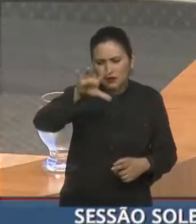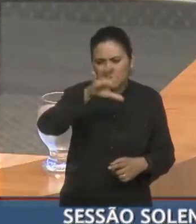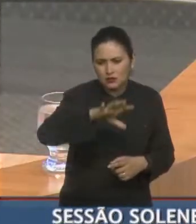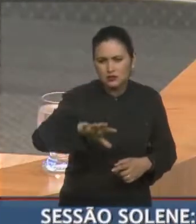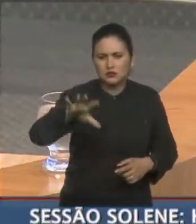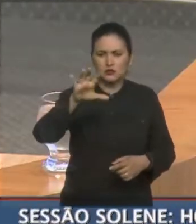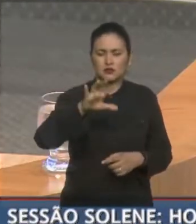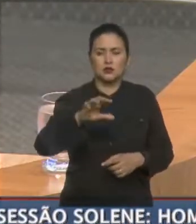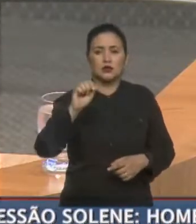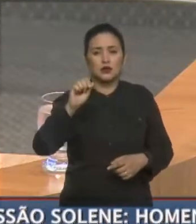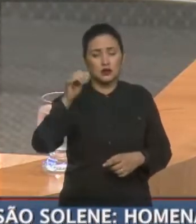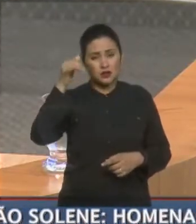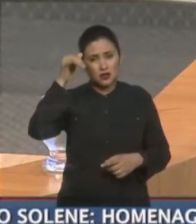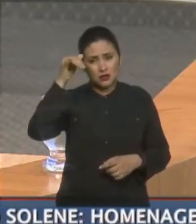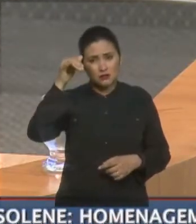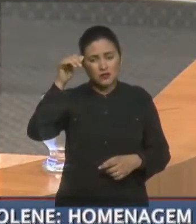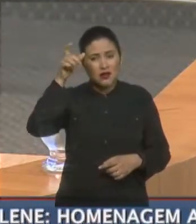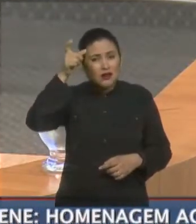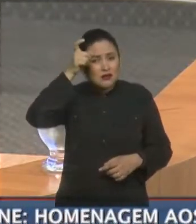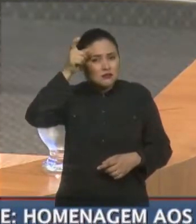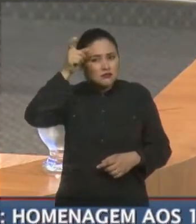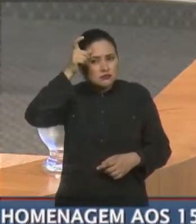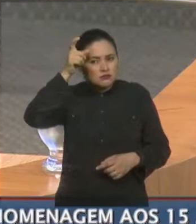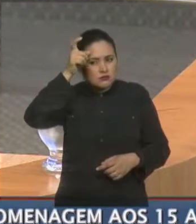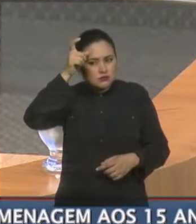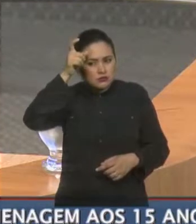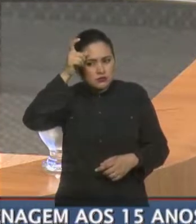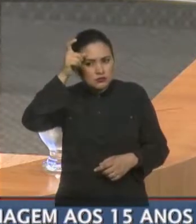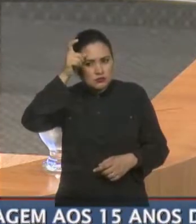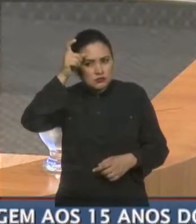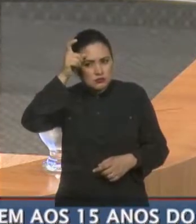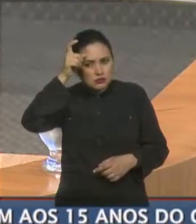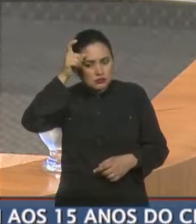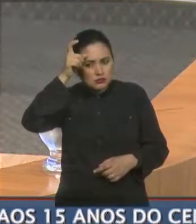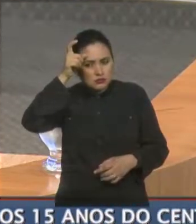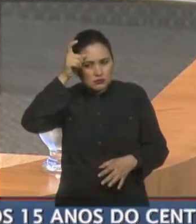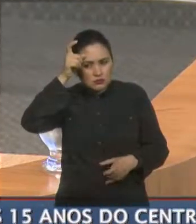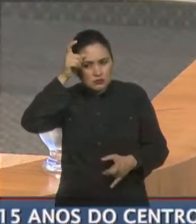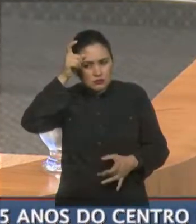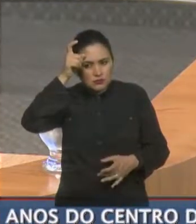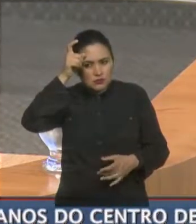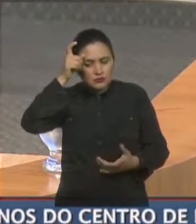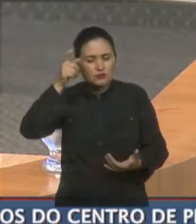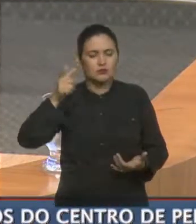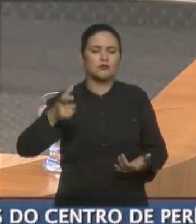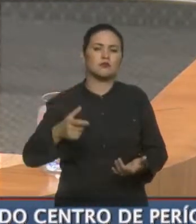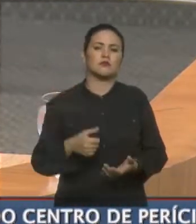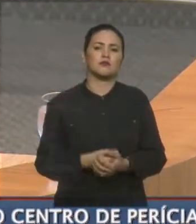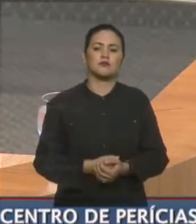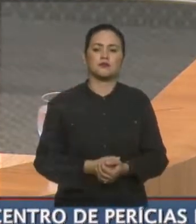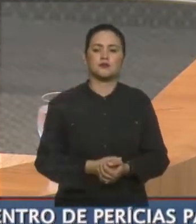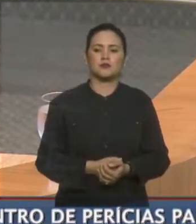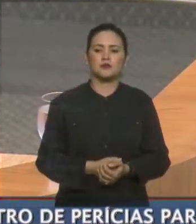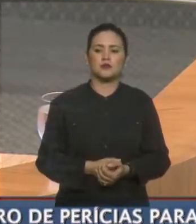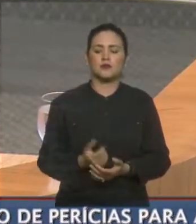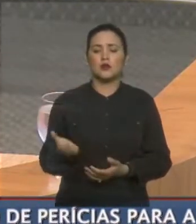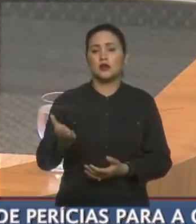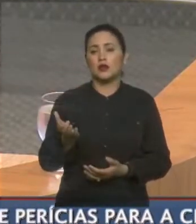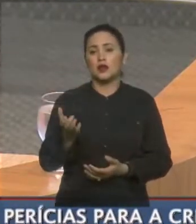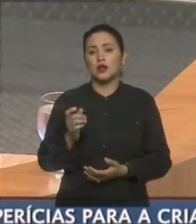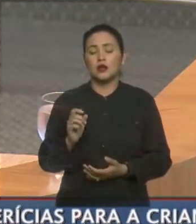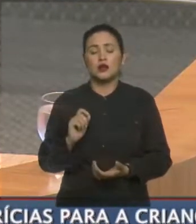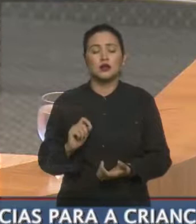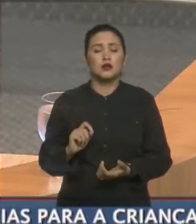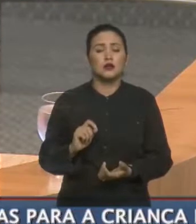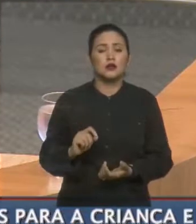satanizar, estabelecer exatamente a busca satânica de um criminoso, e com isso desviando a atenção do